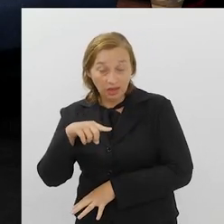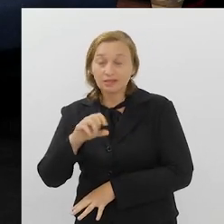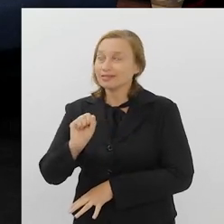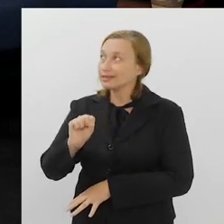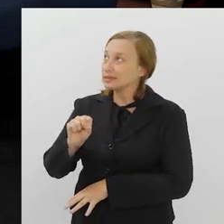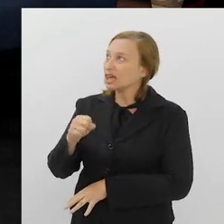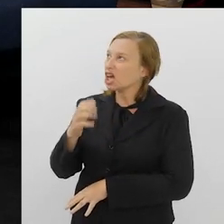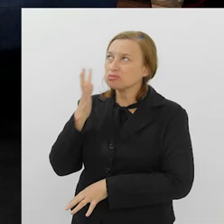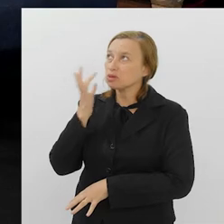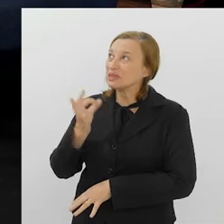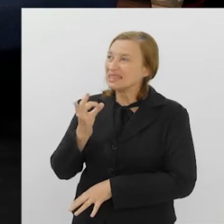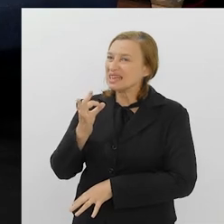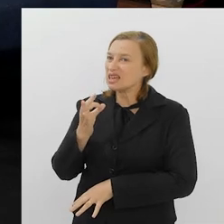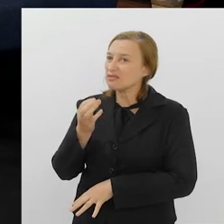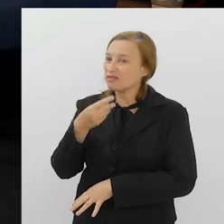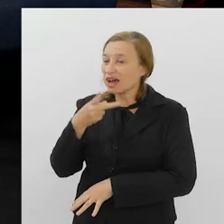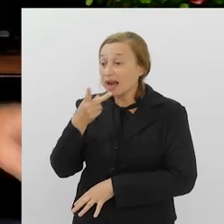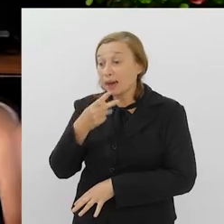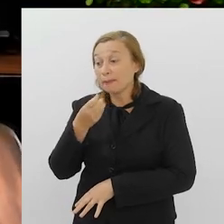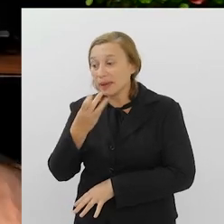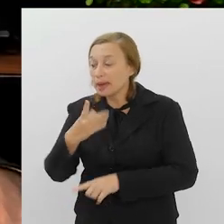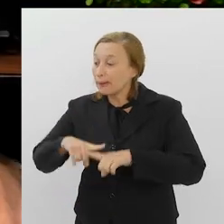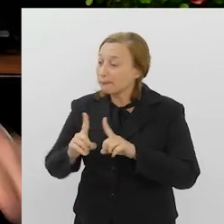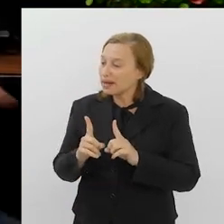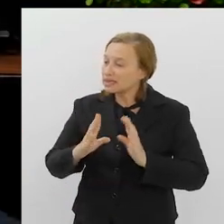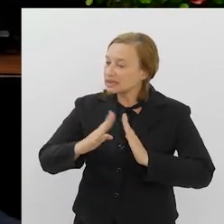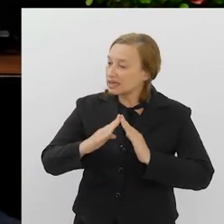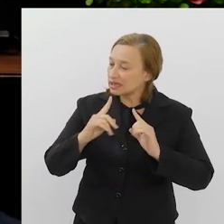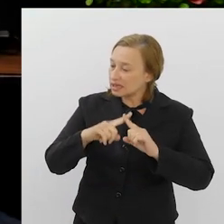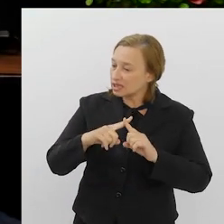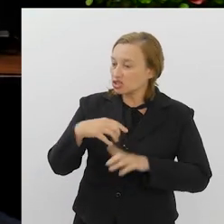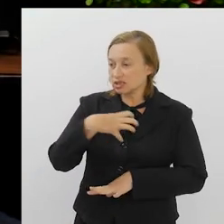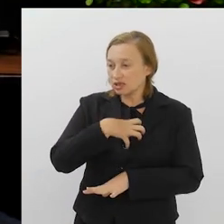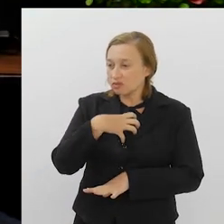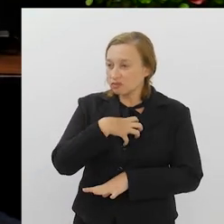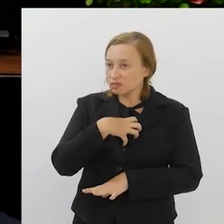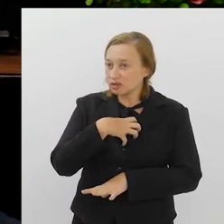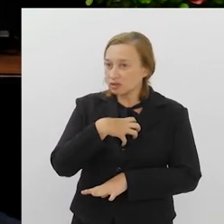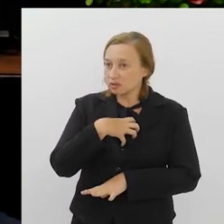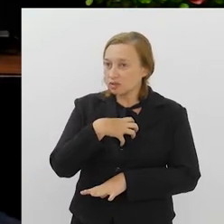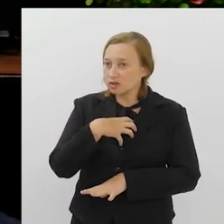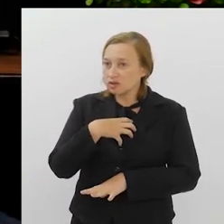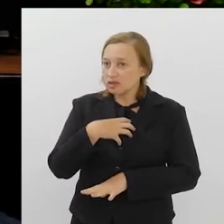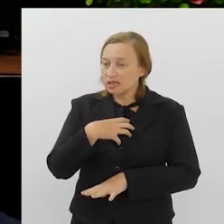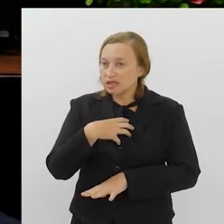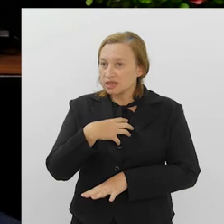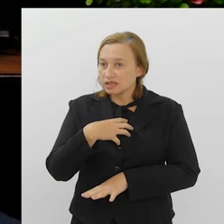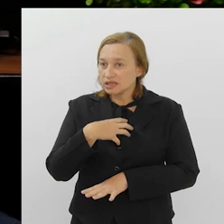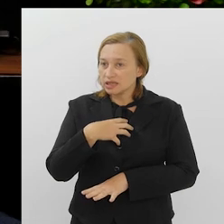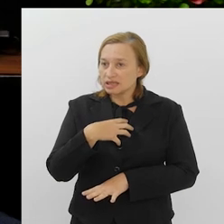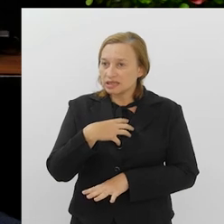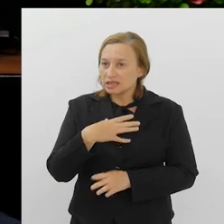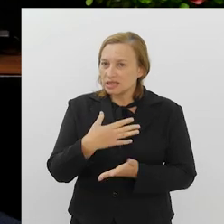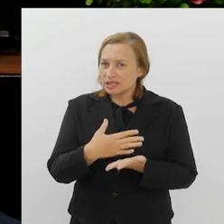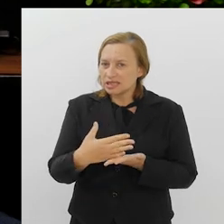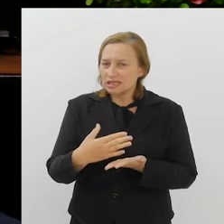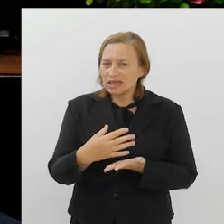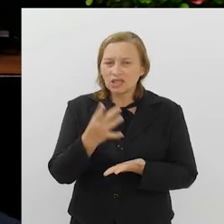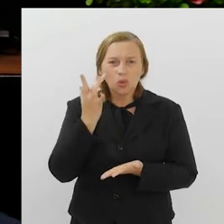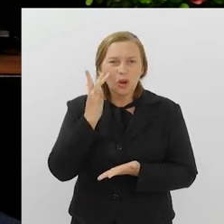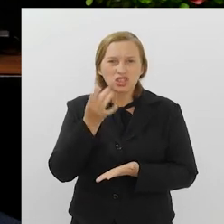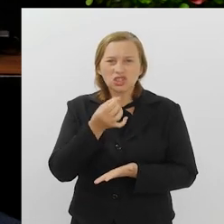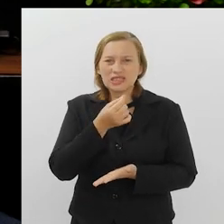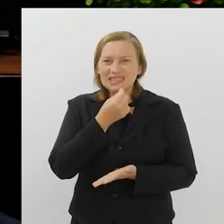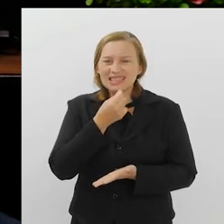isso eu eu não saberia dizer muito mas esse templo em Salvador vai ser dedicado agora em